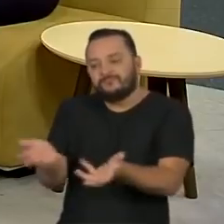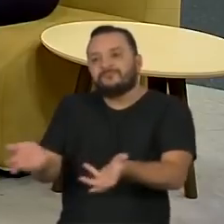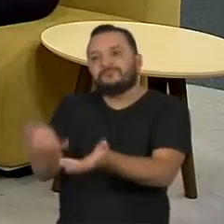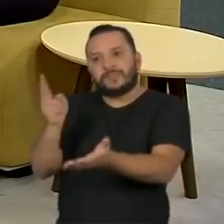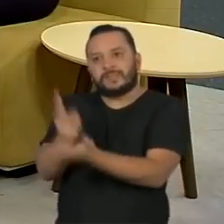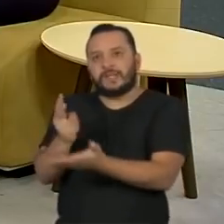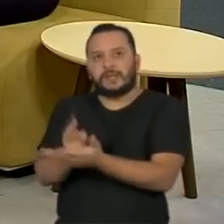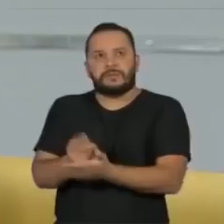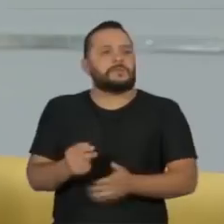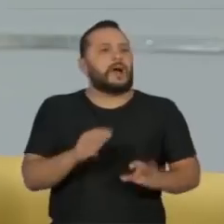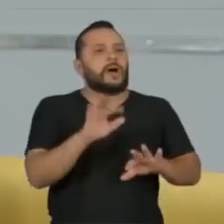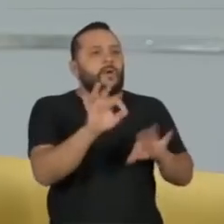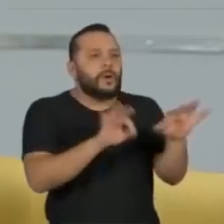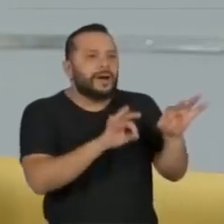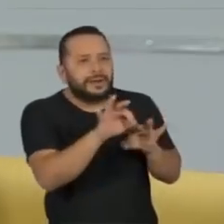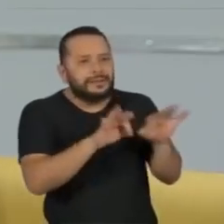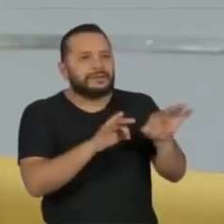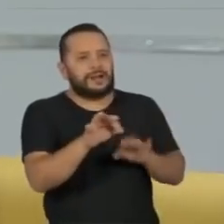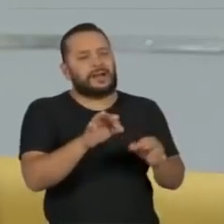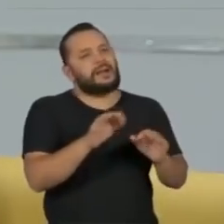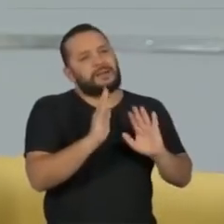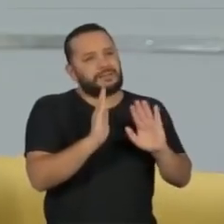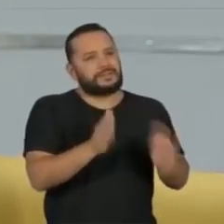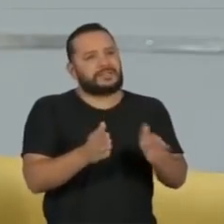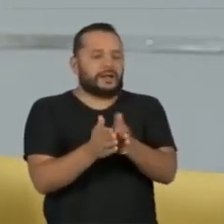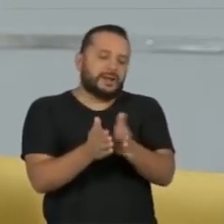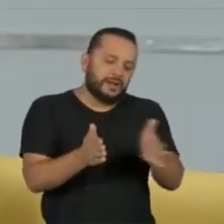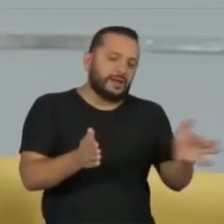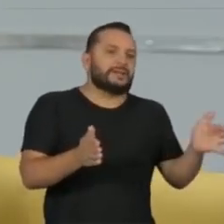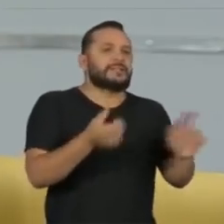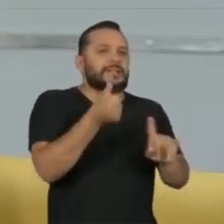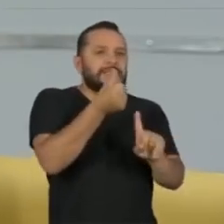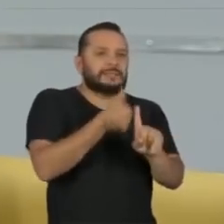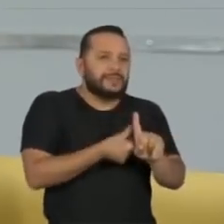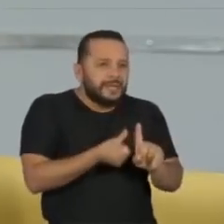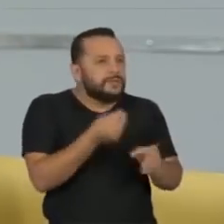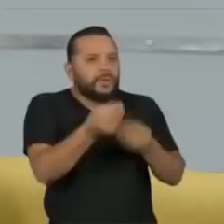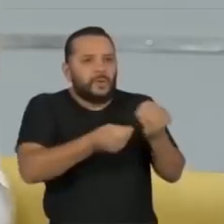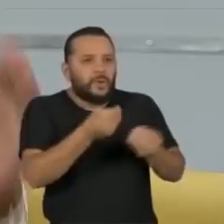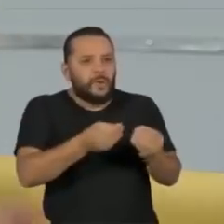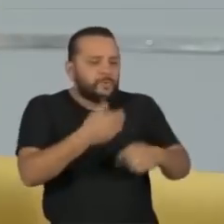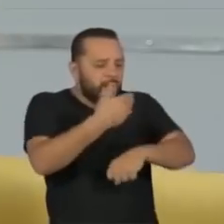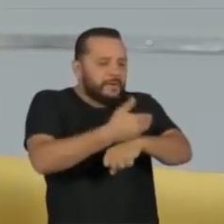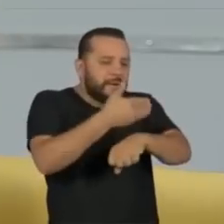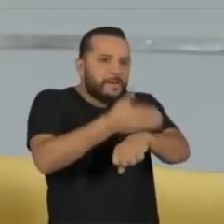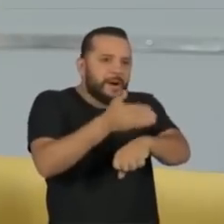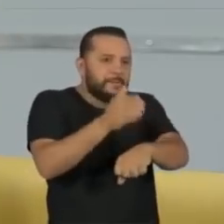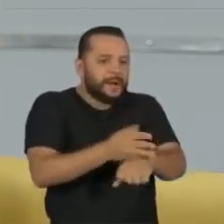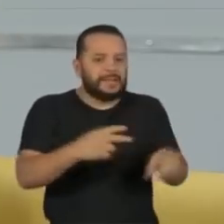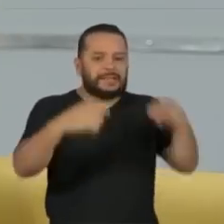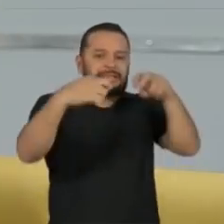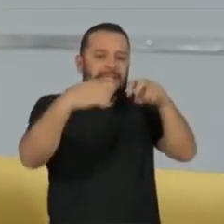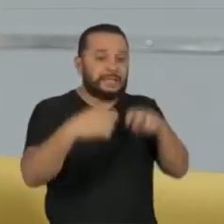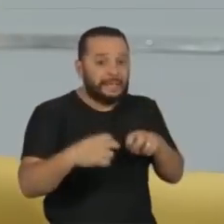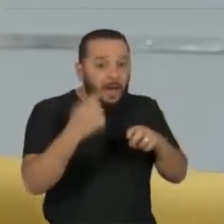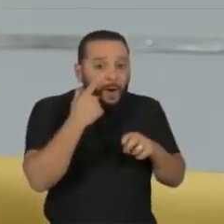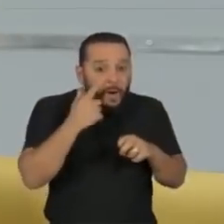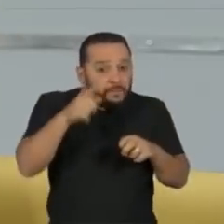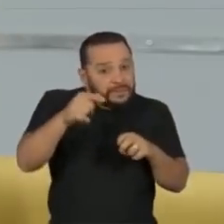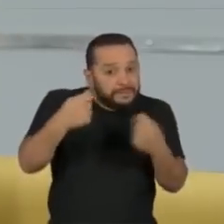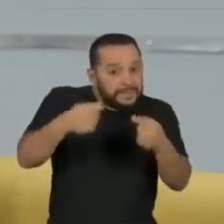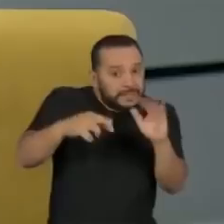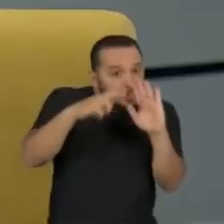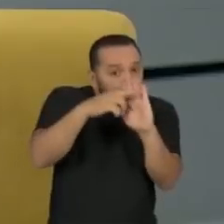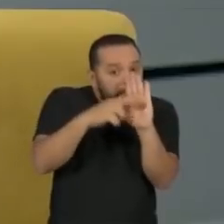esse ano letivo que a gente está no início, sentar com o filho e organizar uma agenda, né,